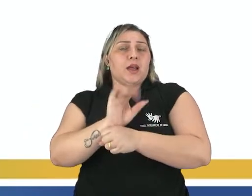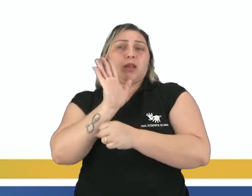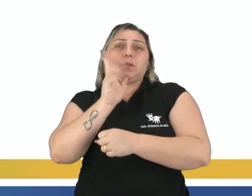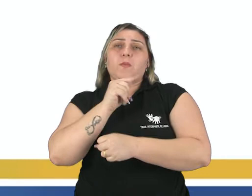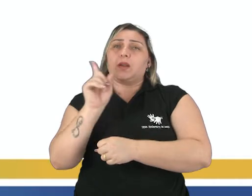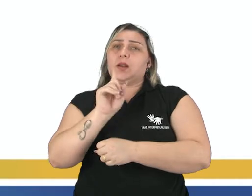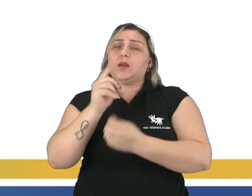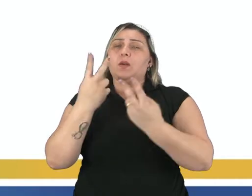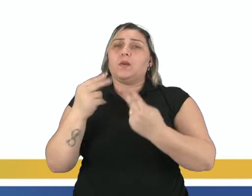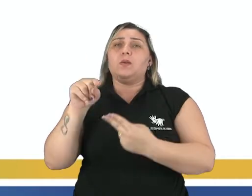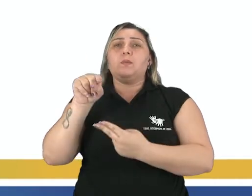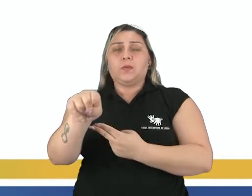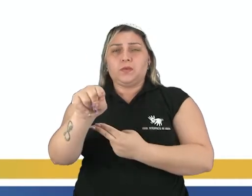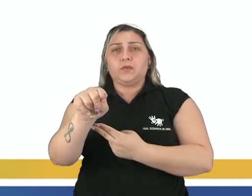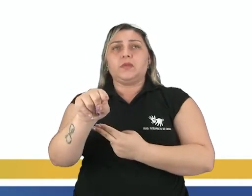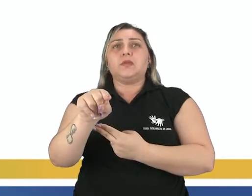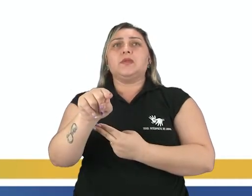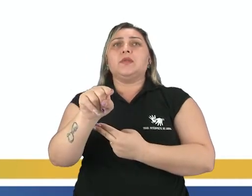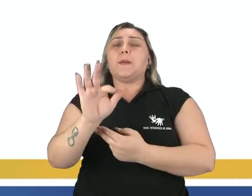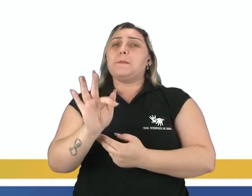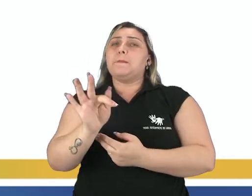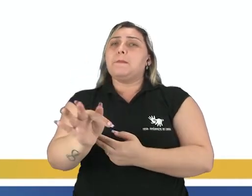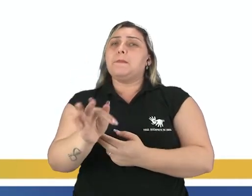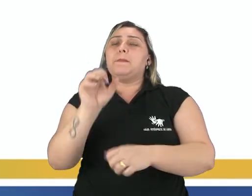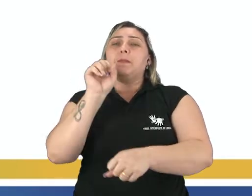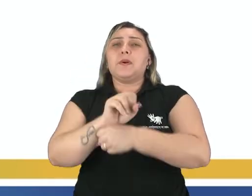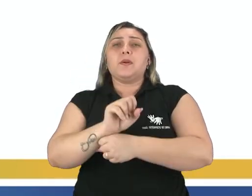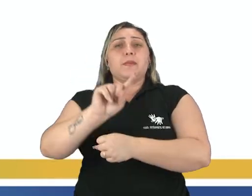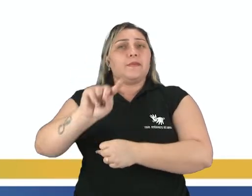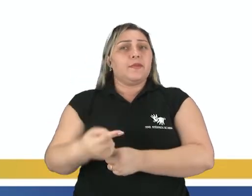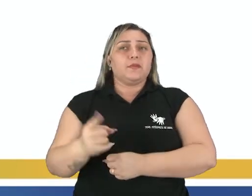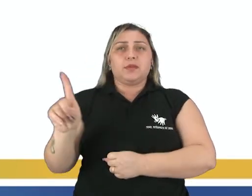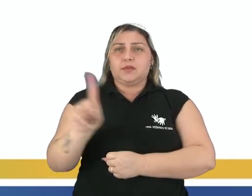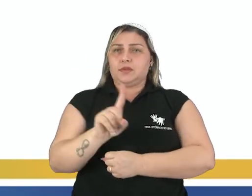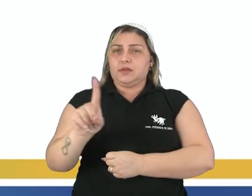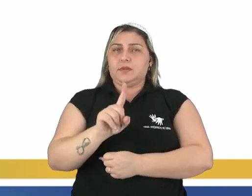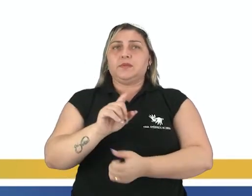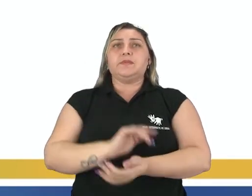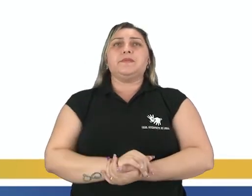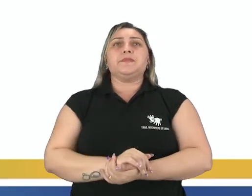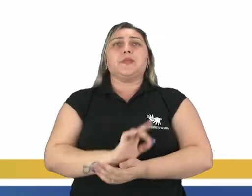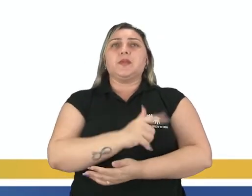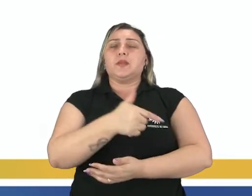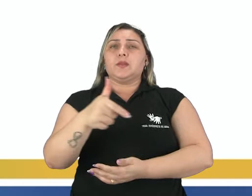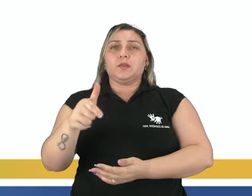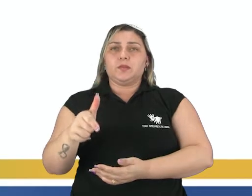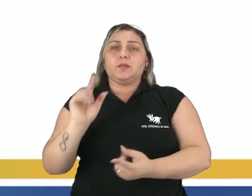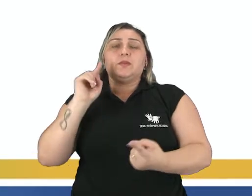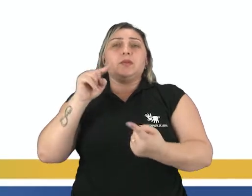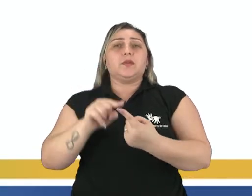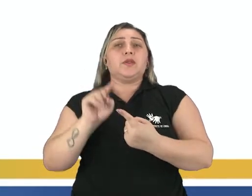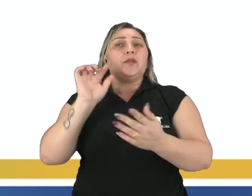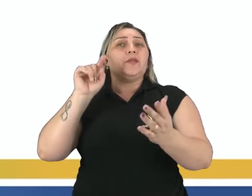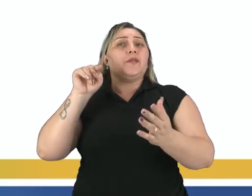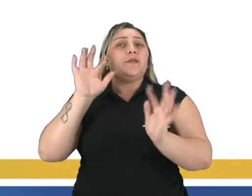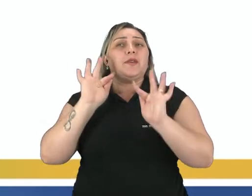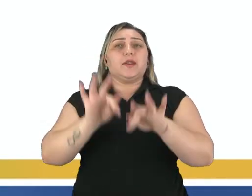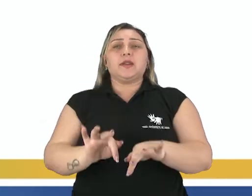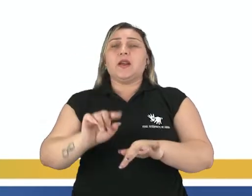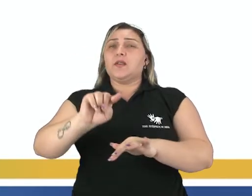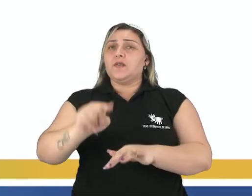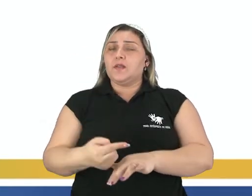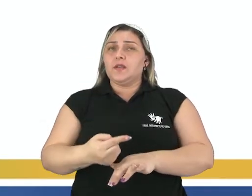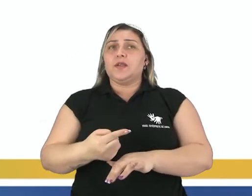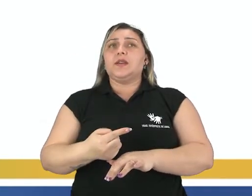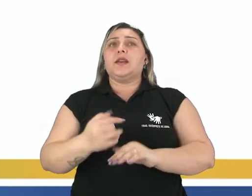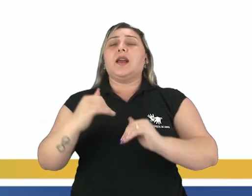quanto o ponto, nem de uma pausa tão breve como a vírgula. Não tem função nem de ponto final nem de vírgula,